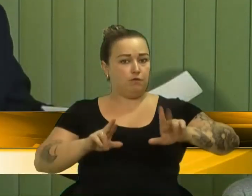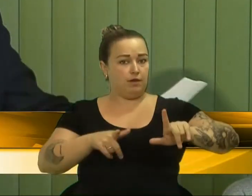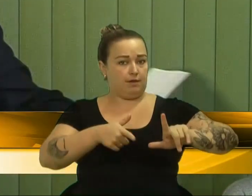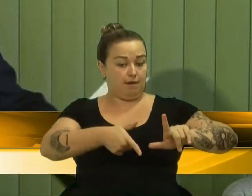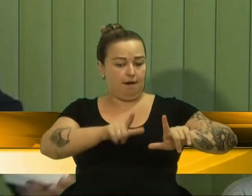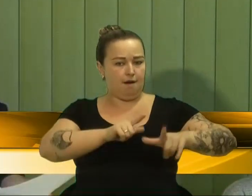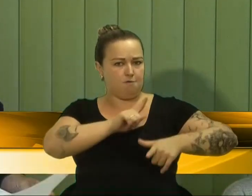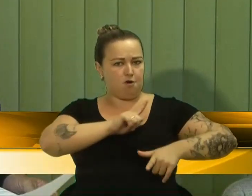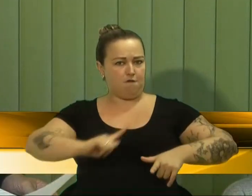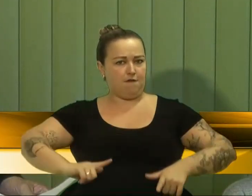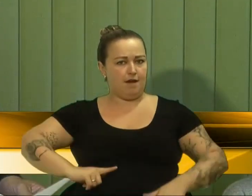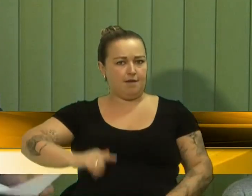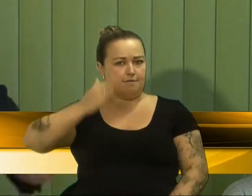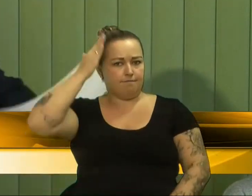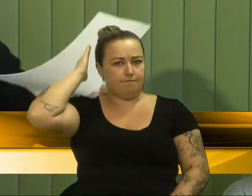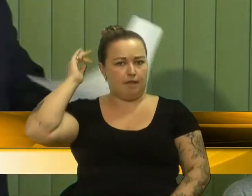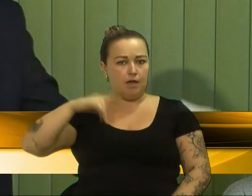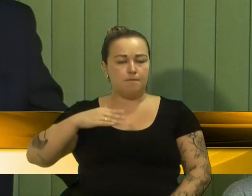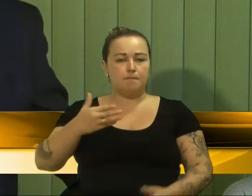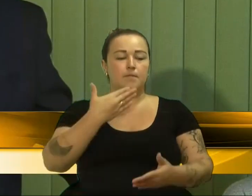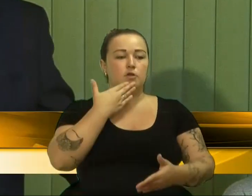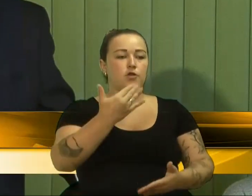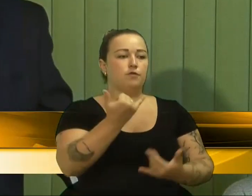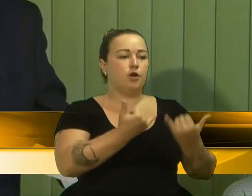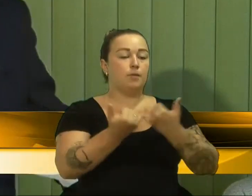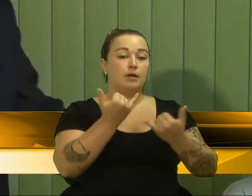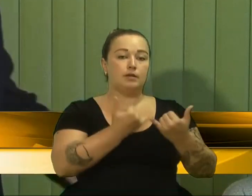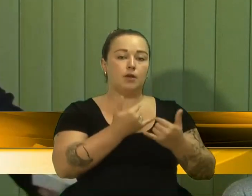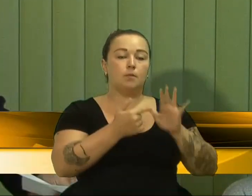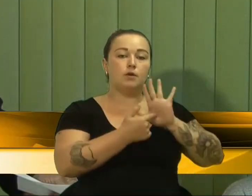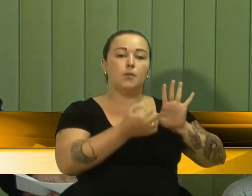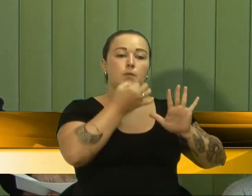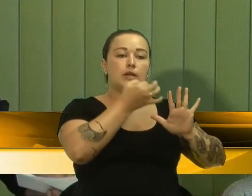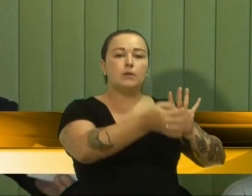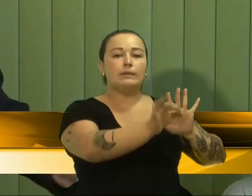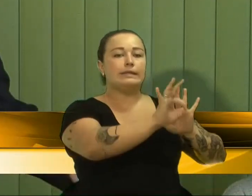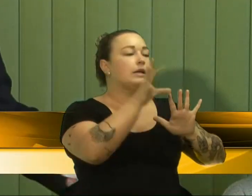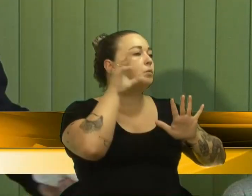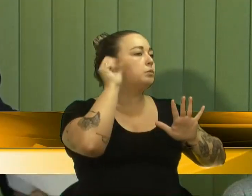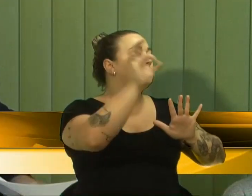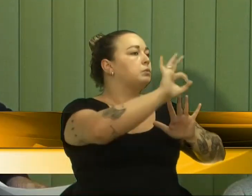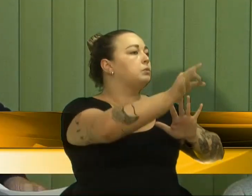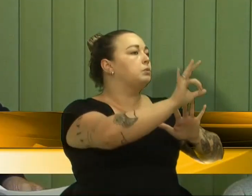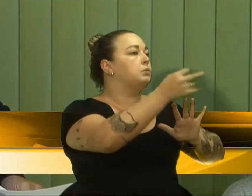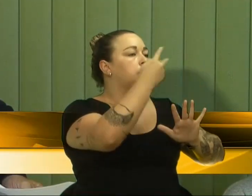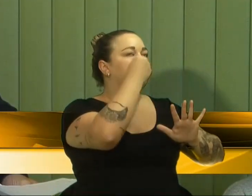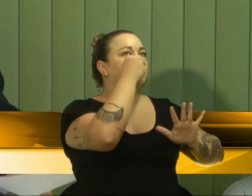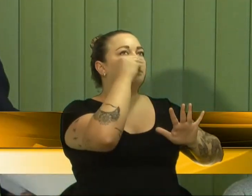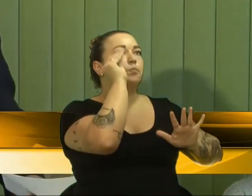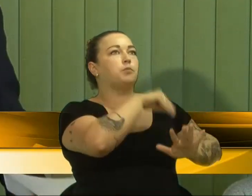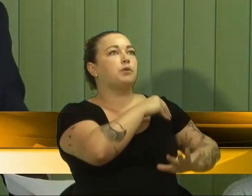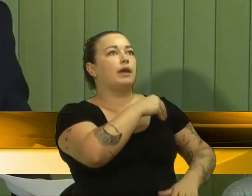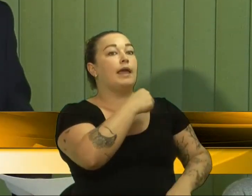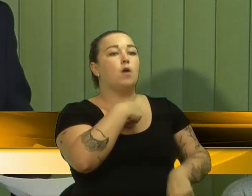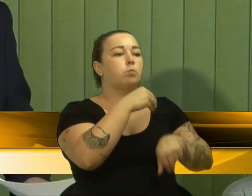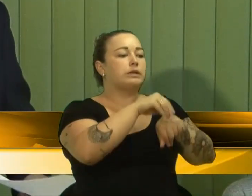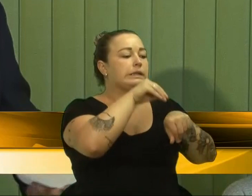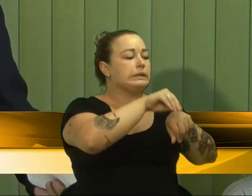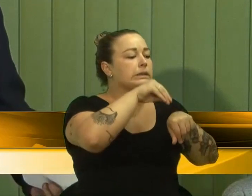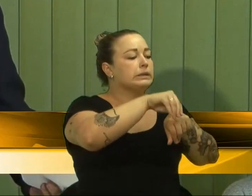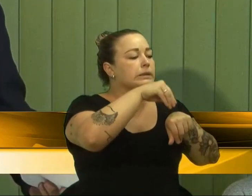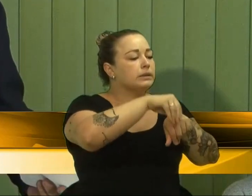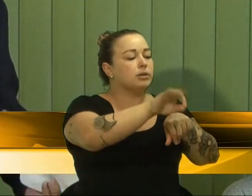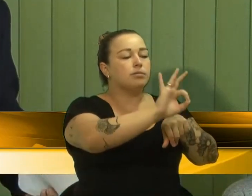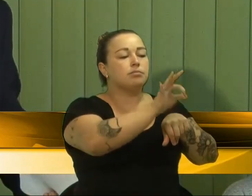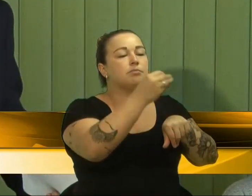anterior eu recebia as informações, dava as sugestões e ninguém me ouvia. Eu espero que agora, nesse governo, as pessoas ouçam. As